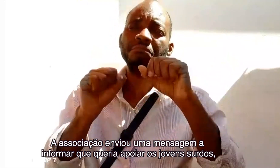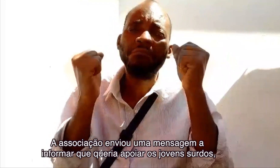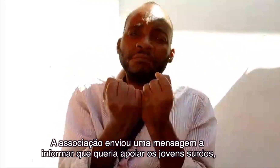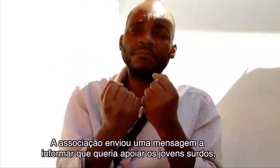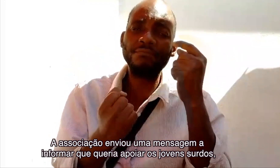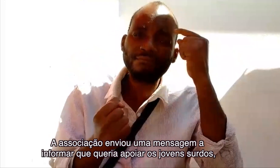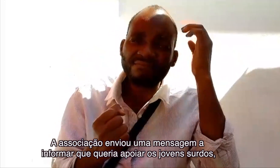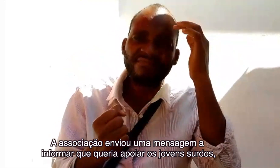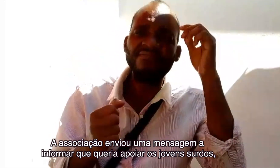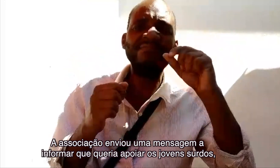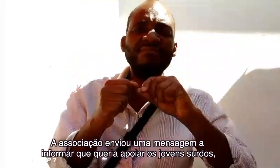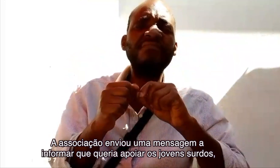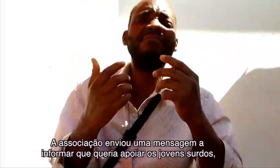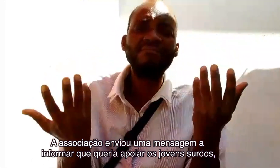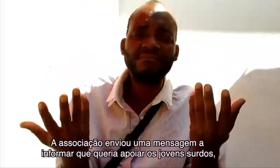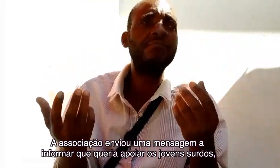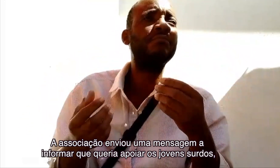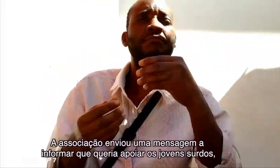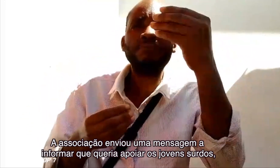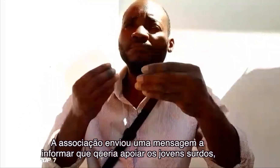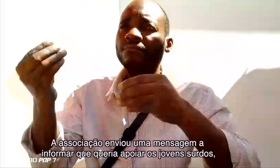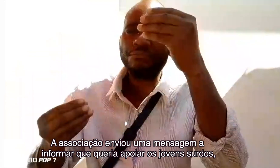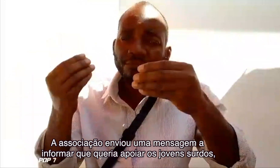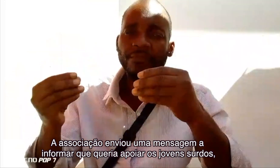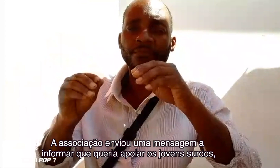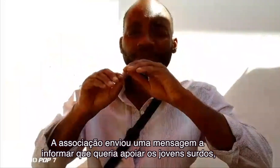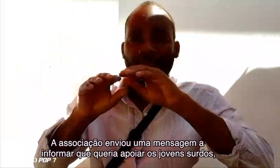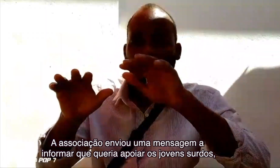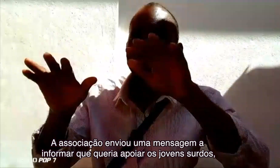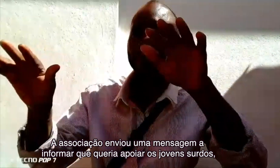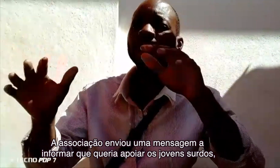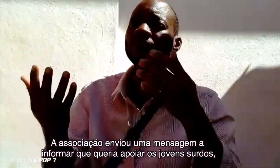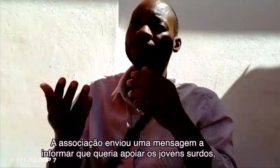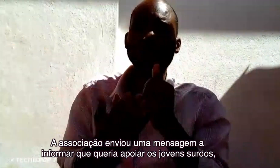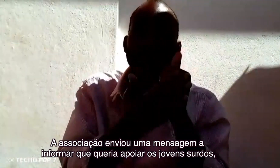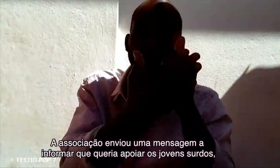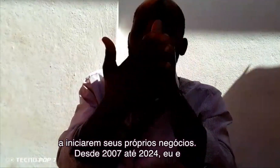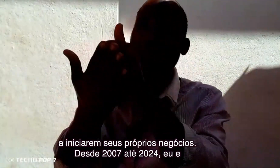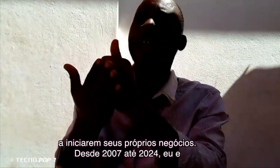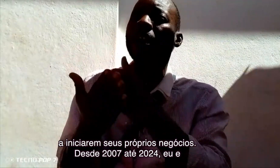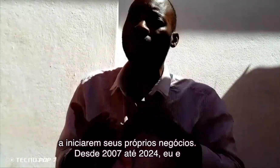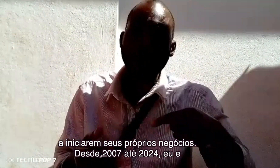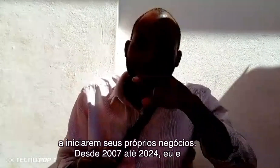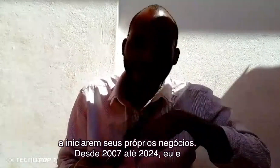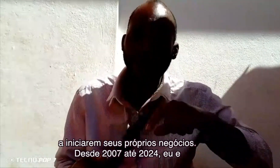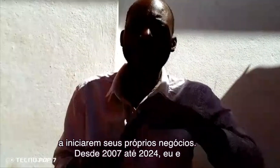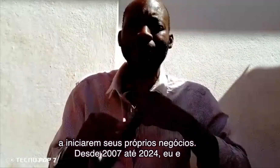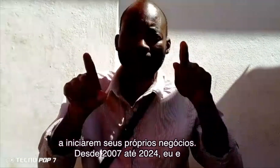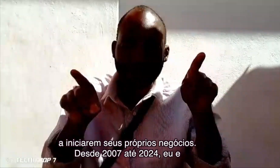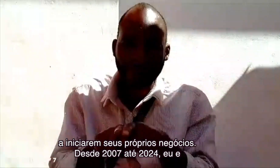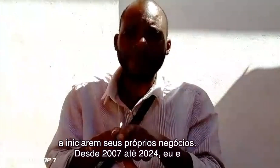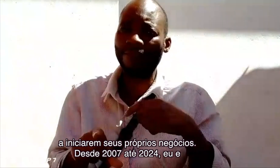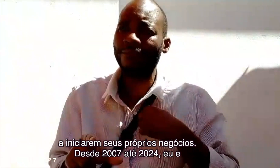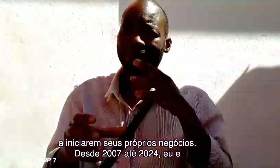A associação enviou uma mensagem a informar que queria apoiar os jovens surdos a iniciarem seus